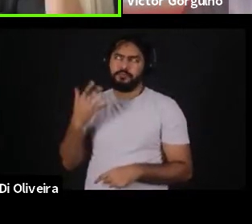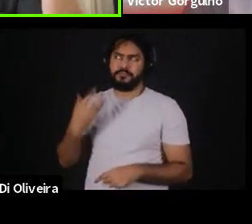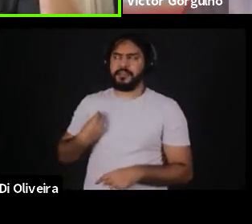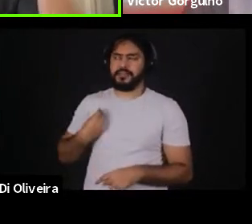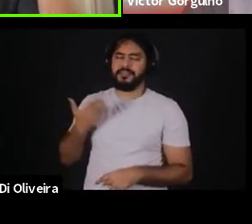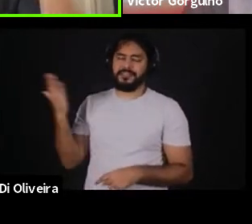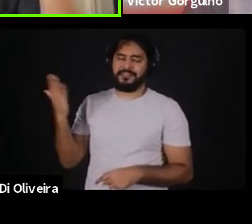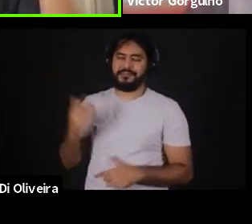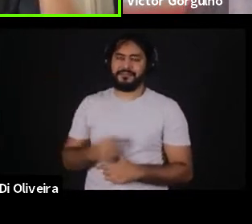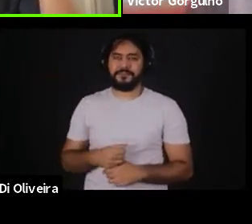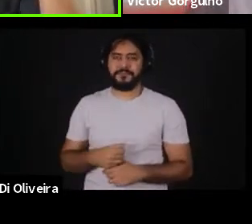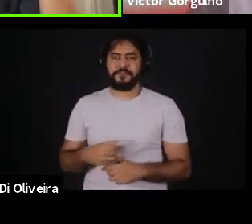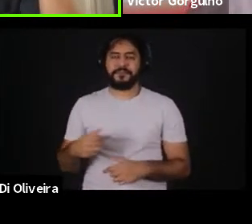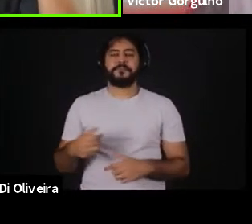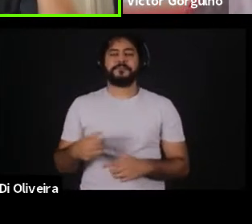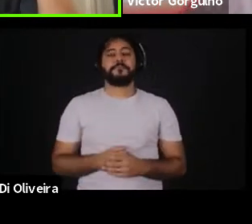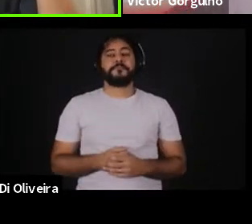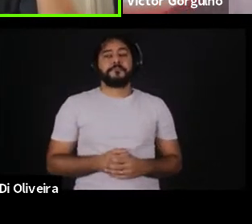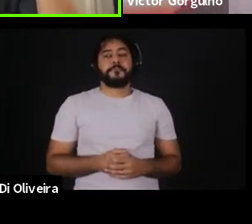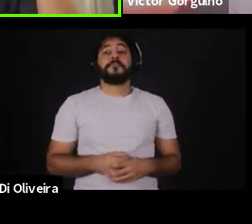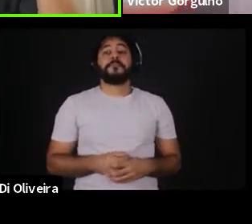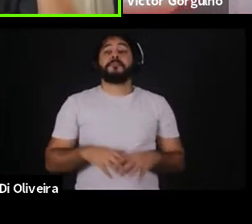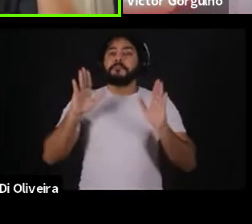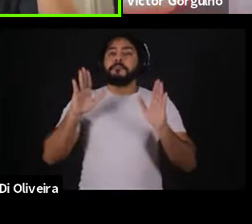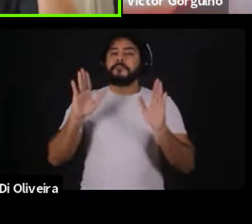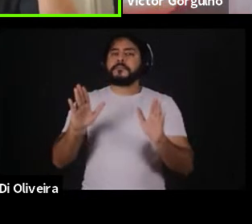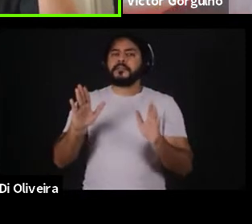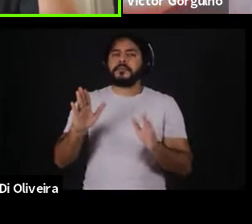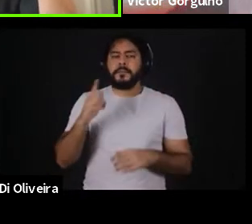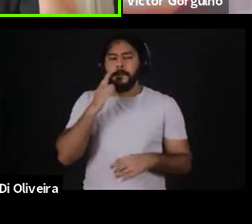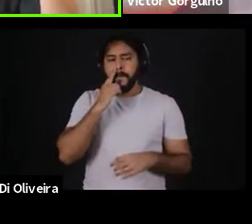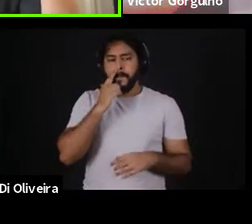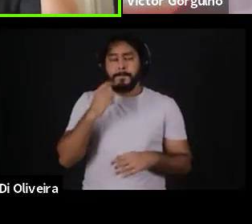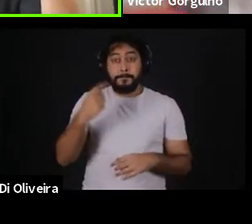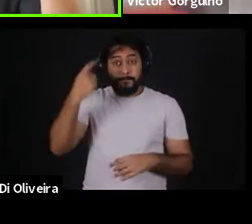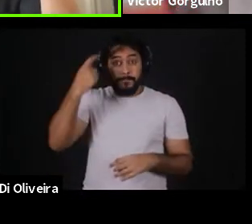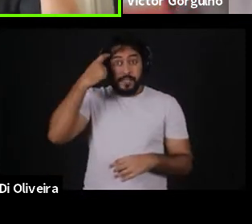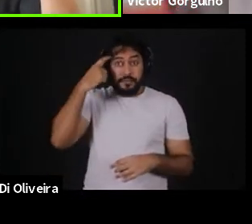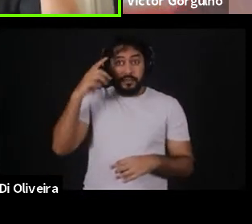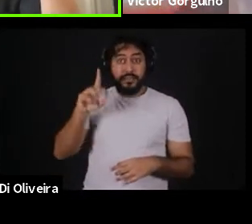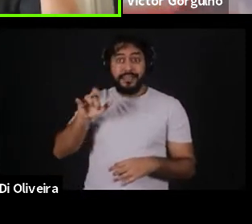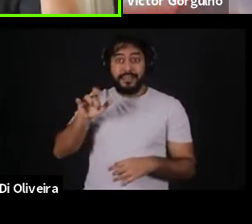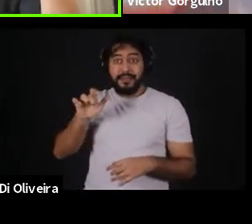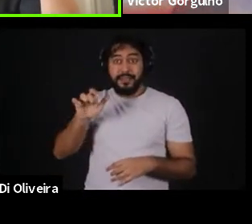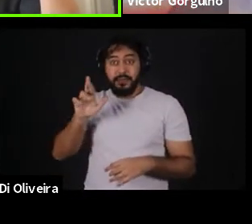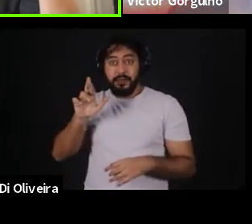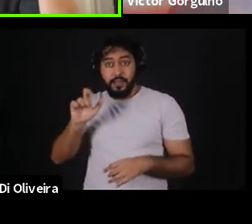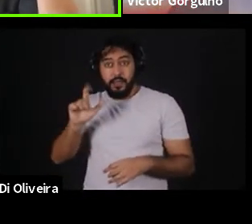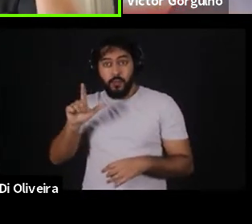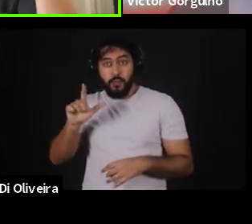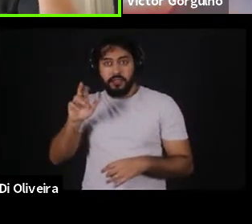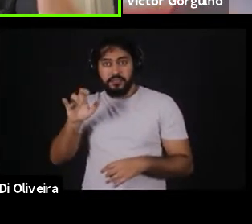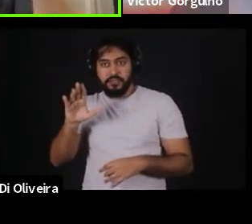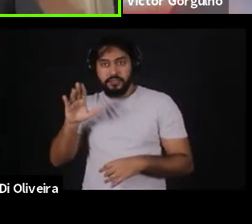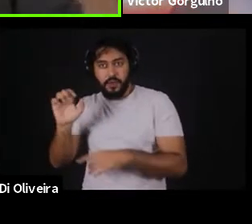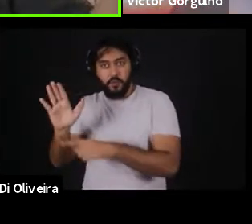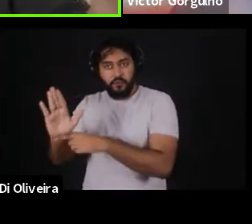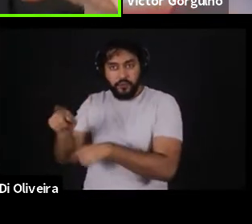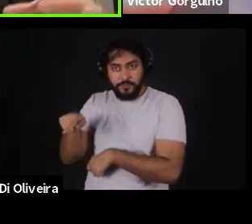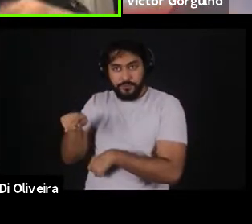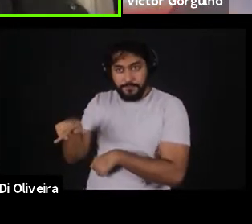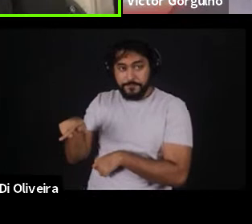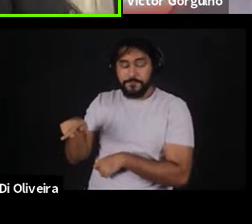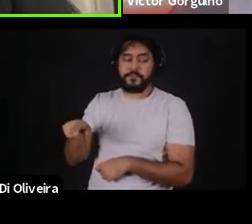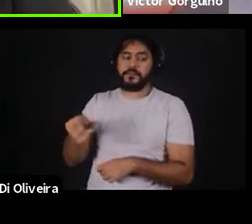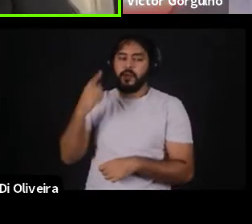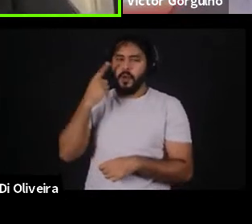reconhecer gente na plateia e tudo. Mas pensando no delirial racial, gente, e agora vamos guardar